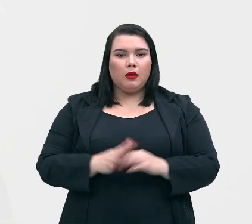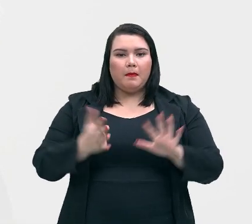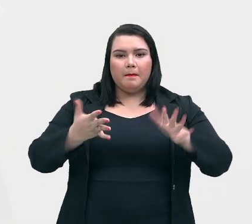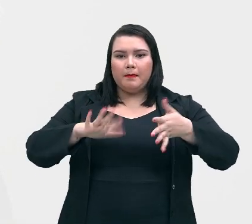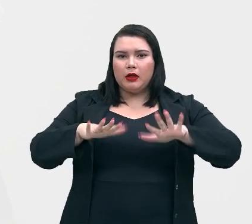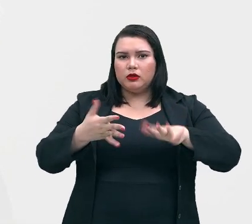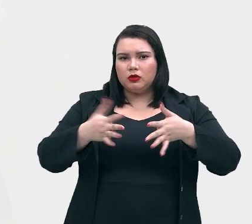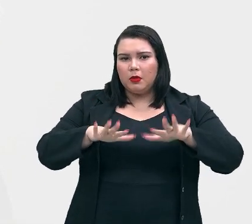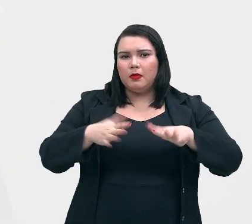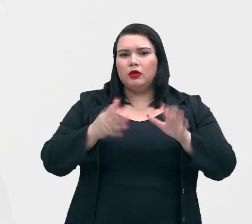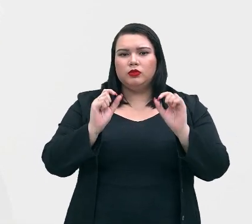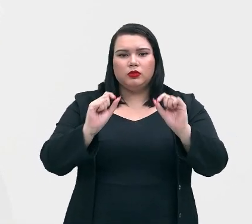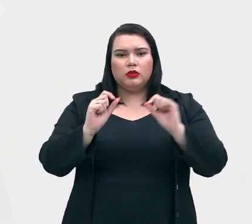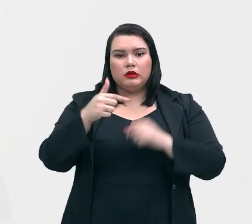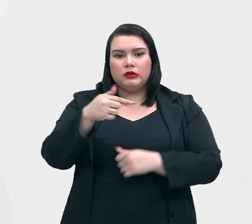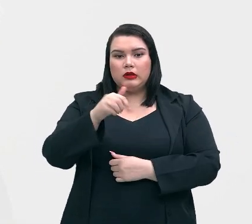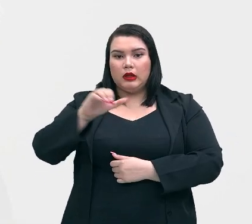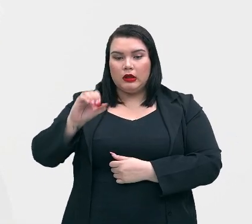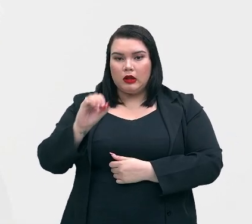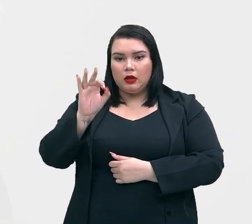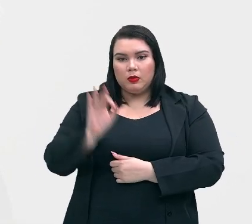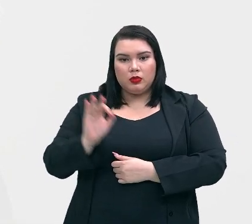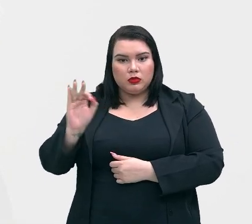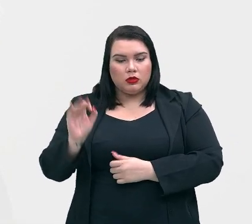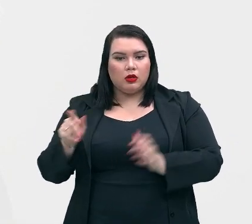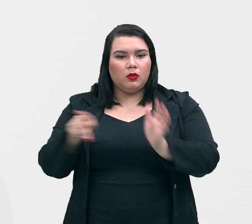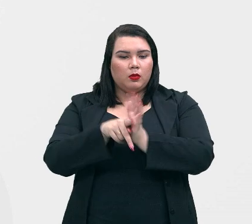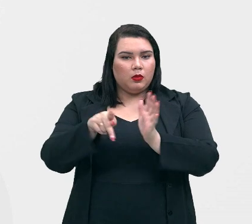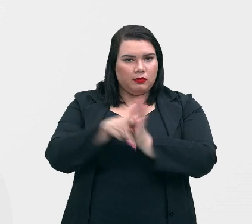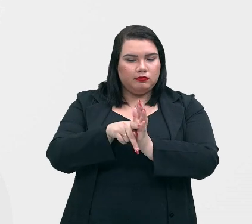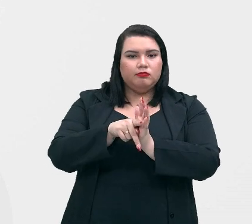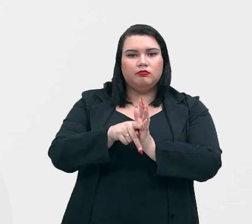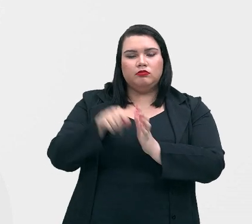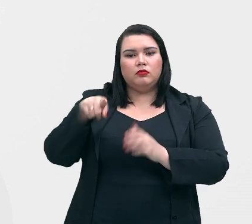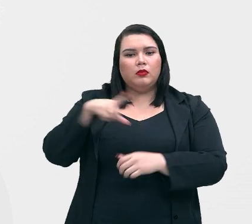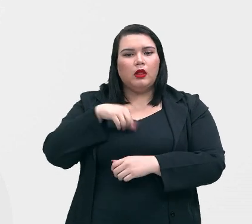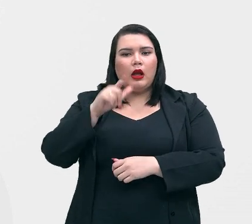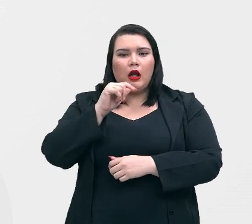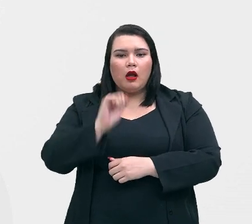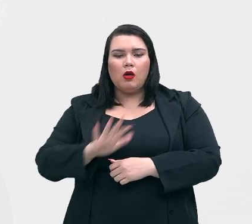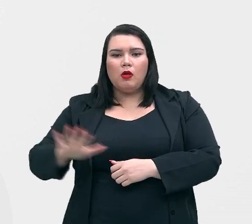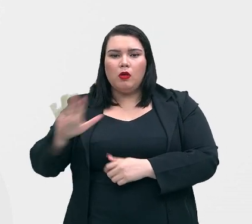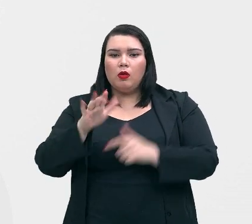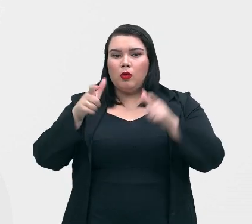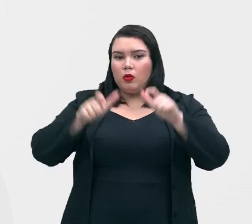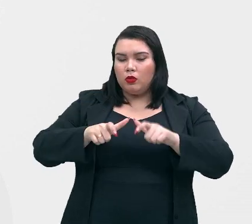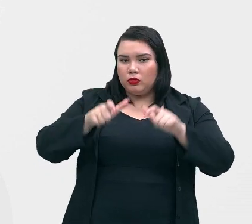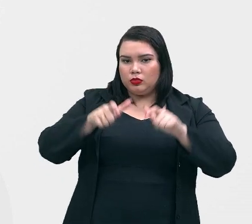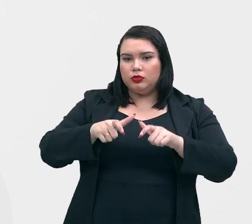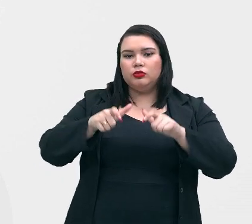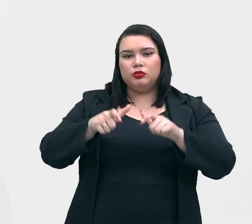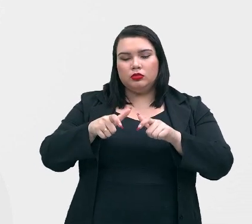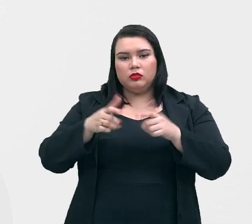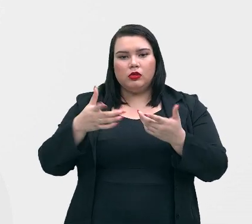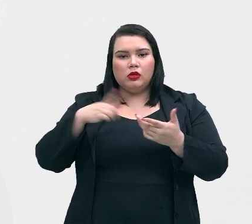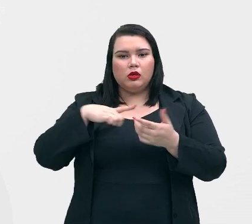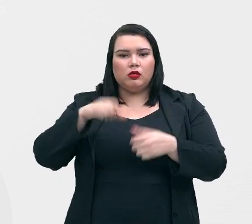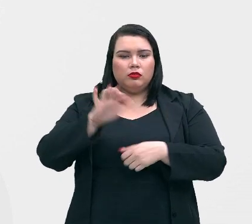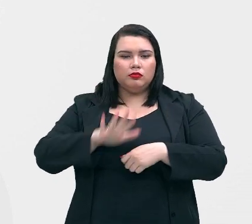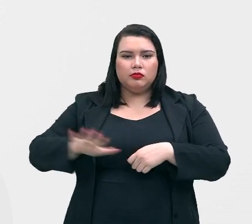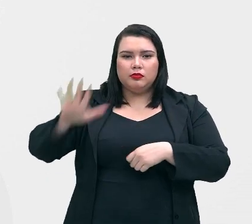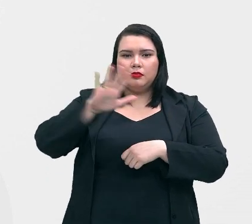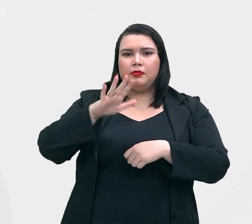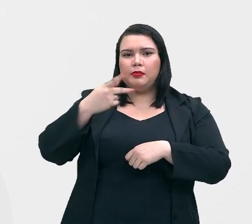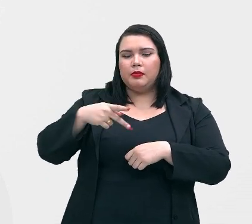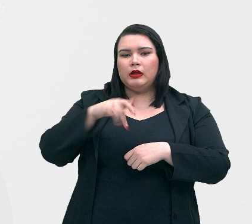aproximadamente, aí a gente observa que 70% desse reservatório de água vai estar localizado no nosso país, espalhado aí pelo subsolo